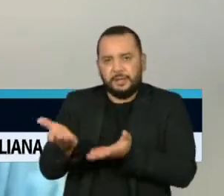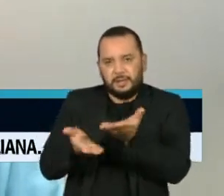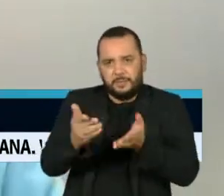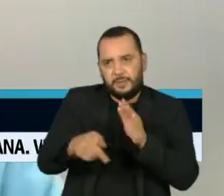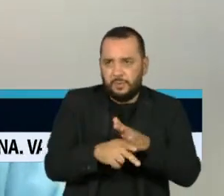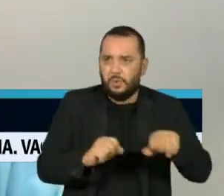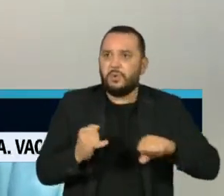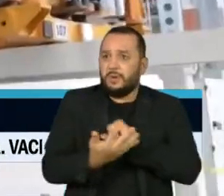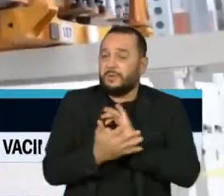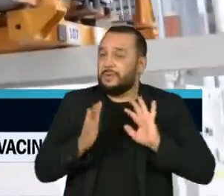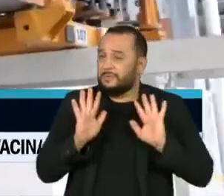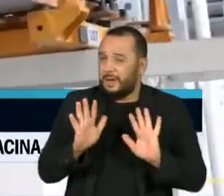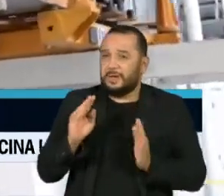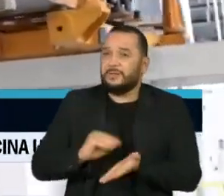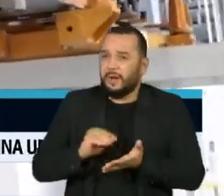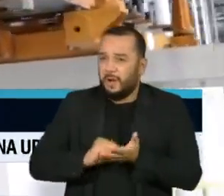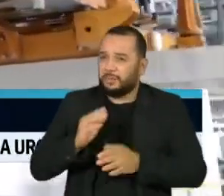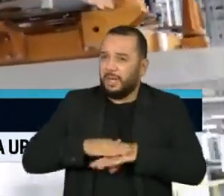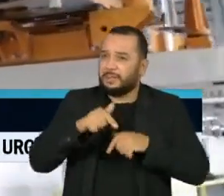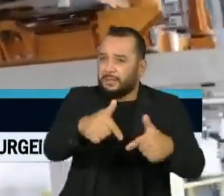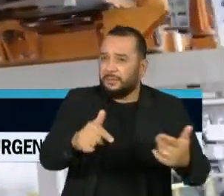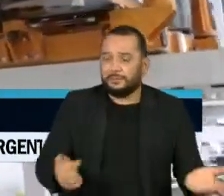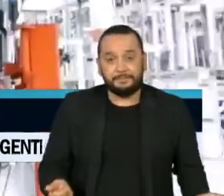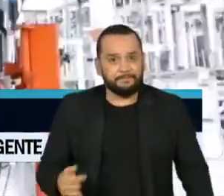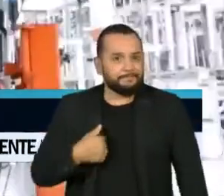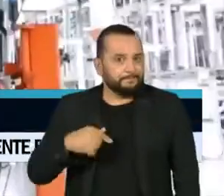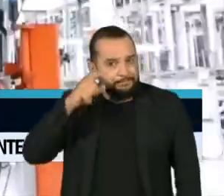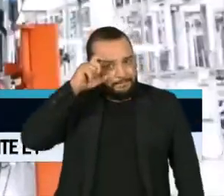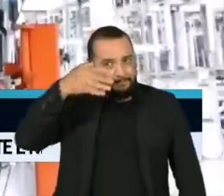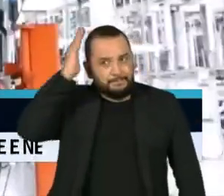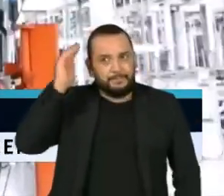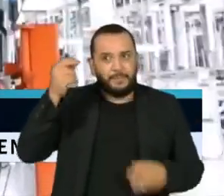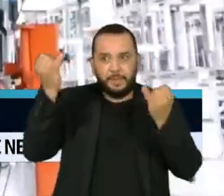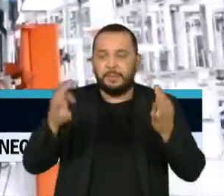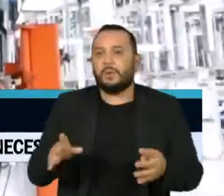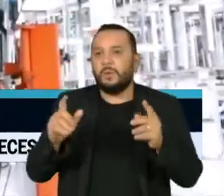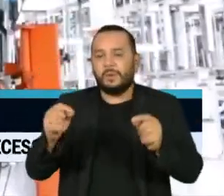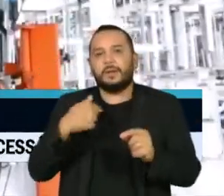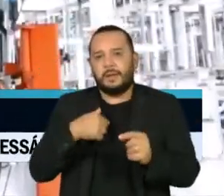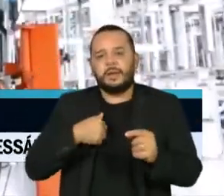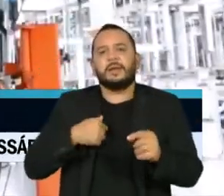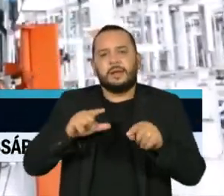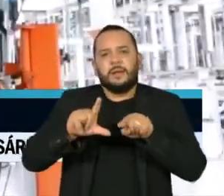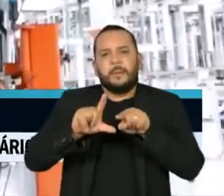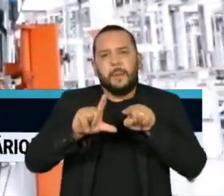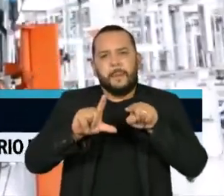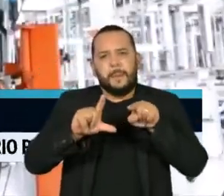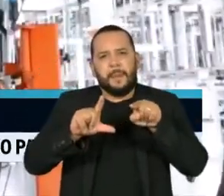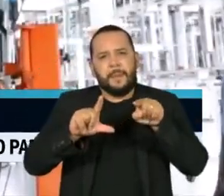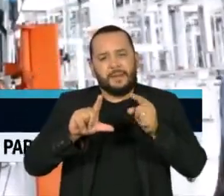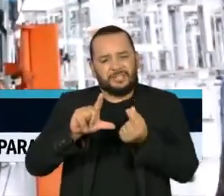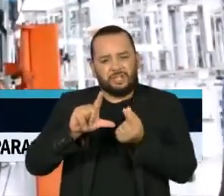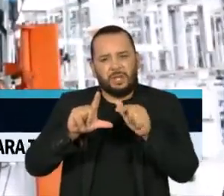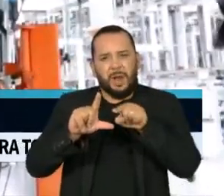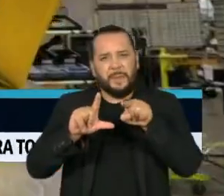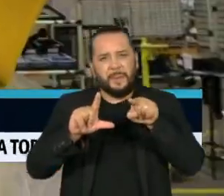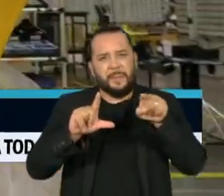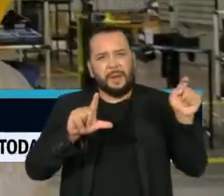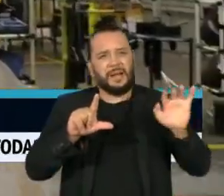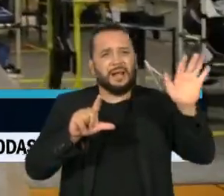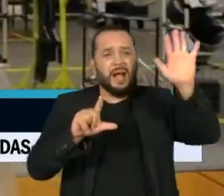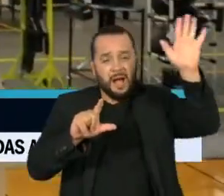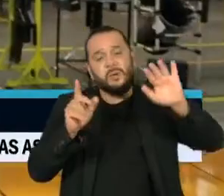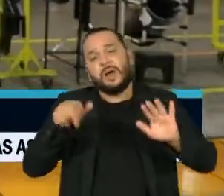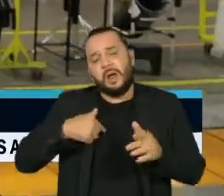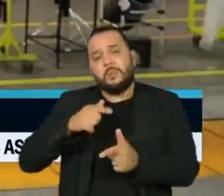assim seriam insuficientes. Guedes ainda afirmou que a inflação não será transitória e é um problema no mundo todo devido à falta de insumos